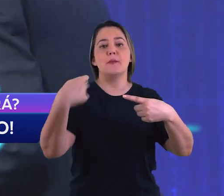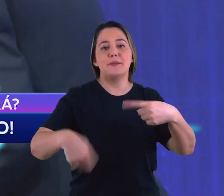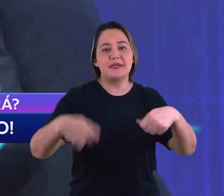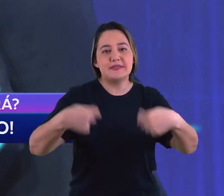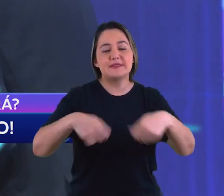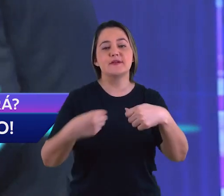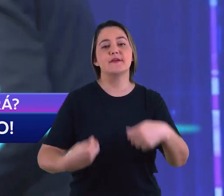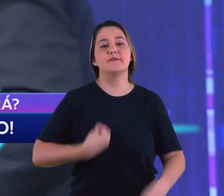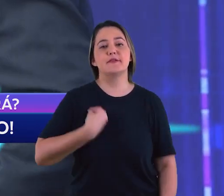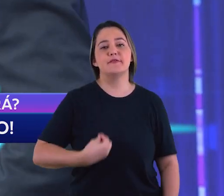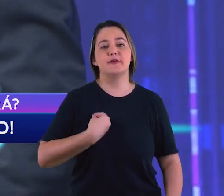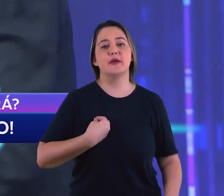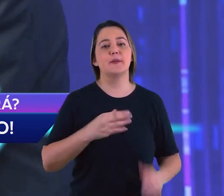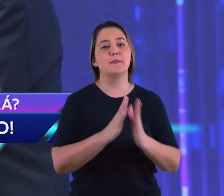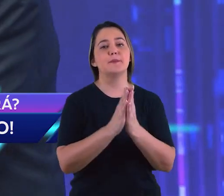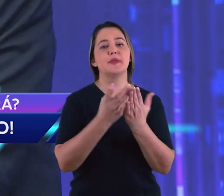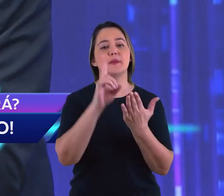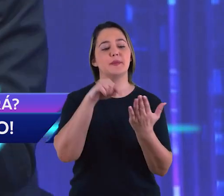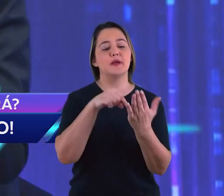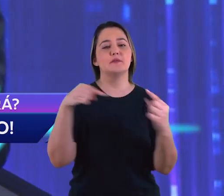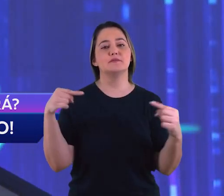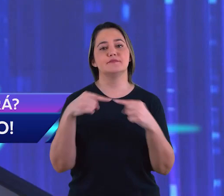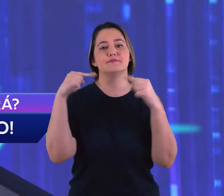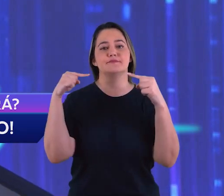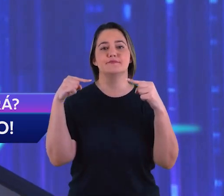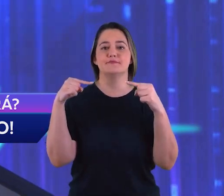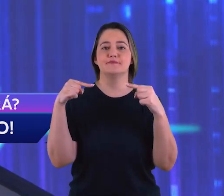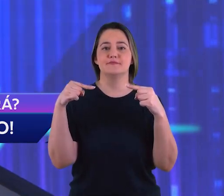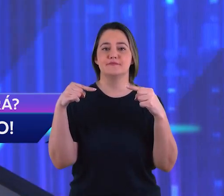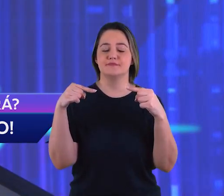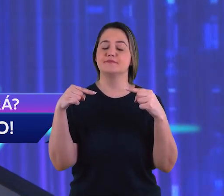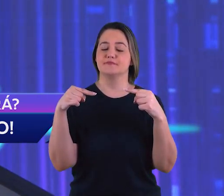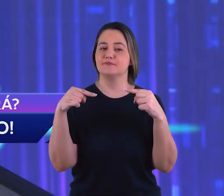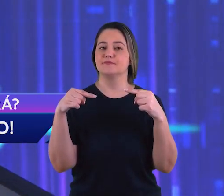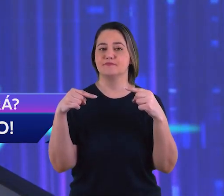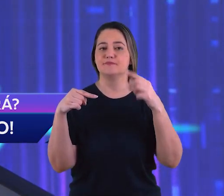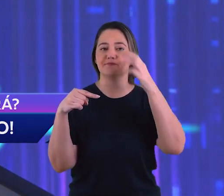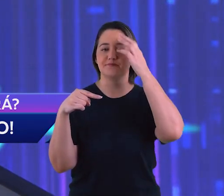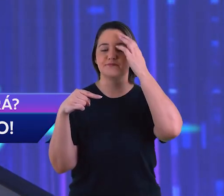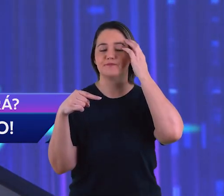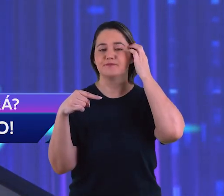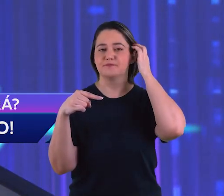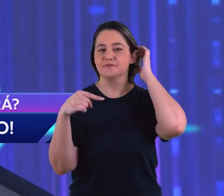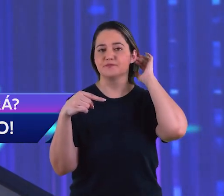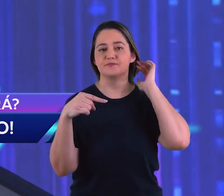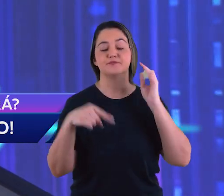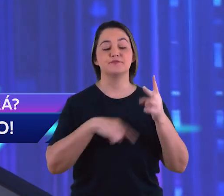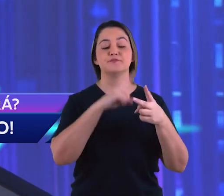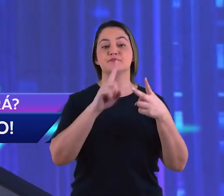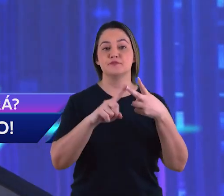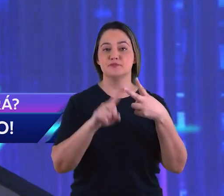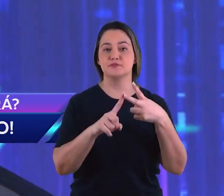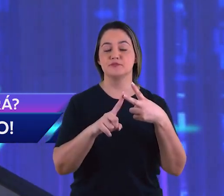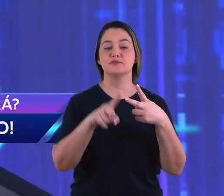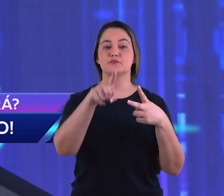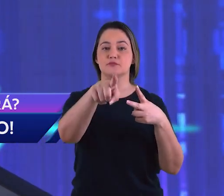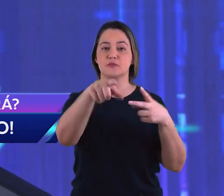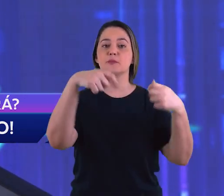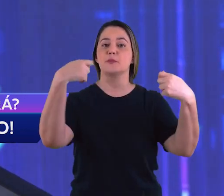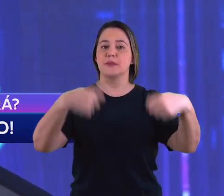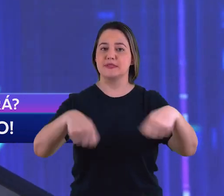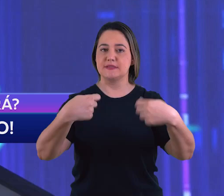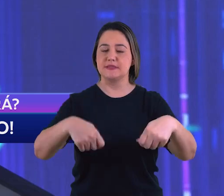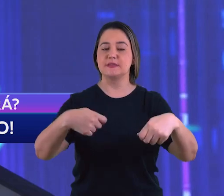precisa viver de acordo com a Bíblia. Tá bom? De acordo com a palavra de Deus.